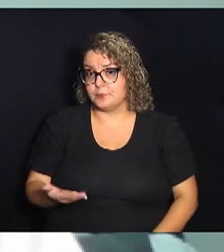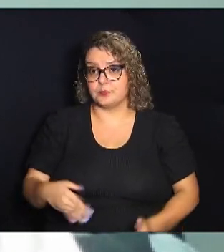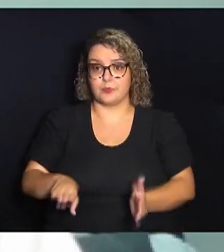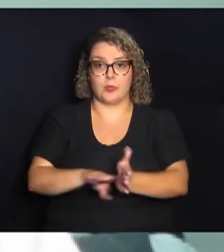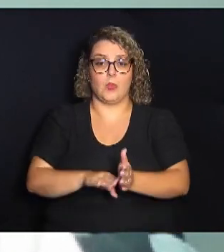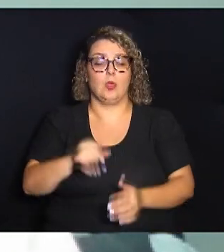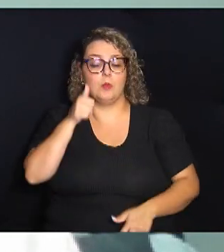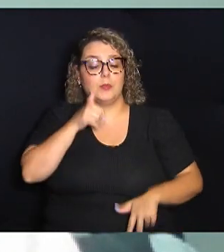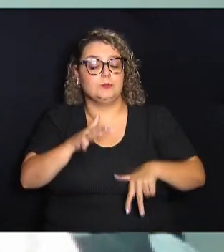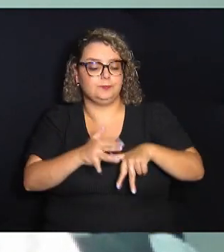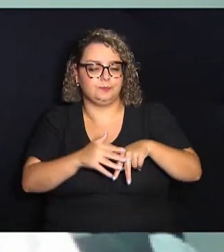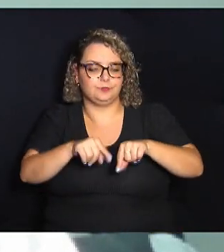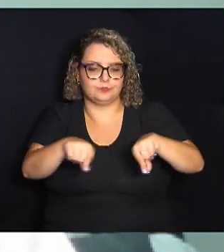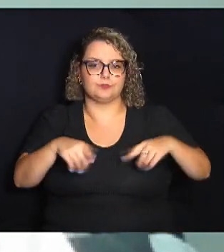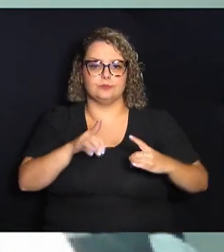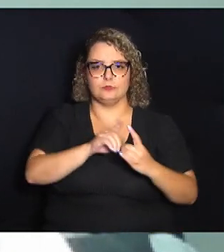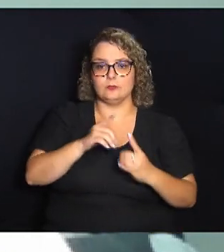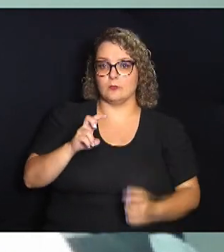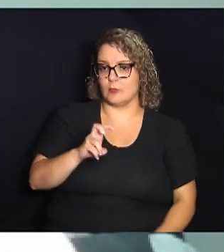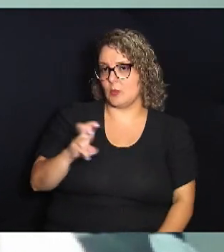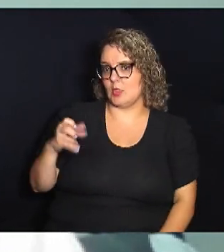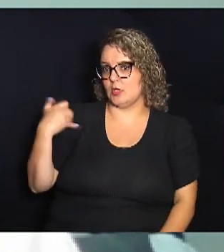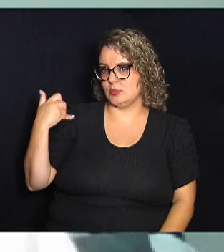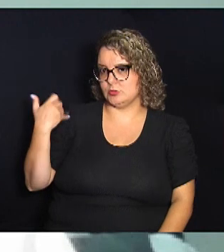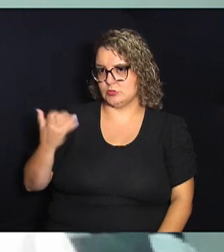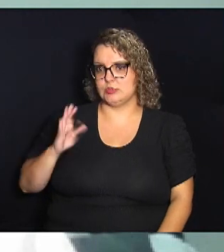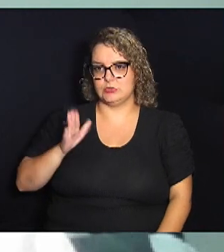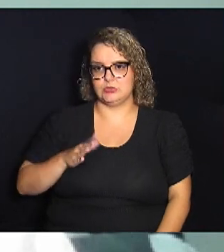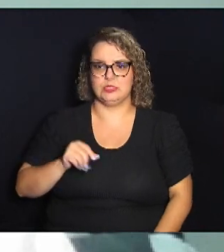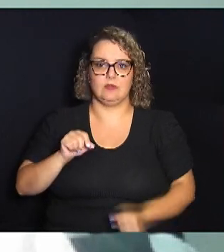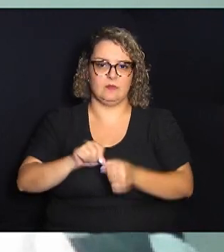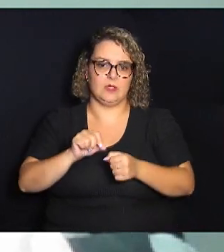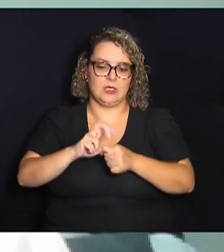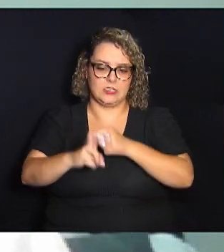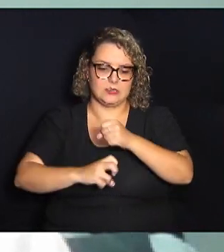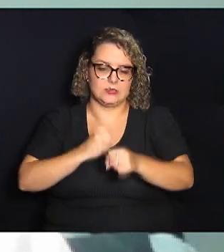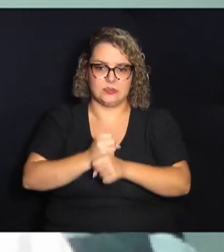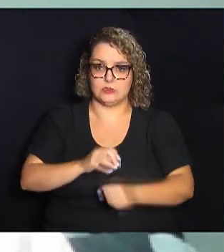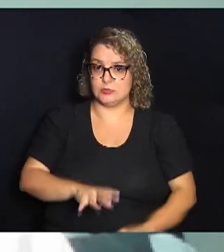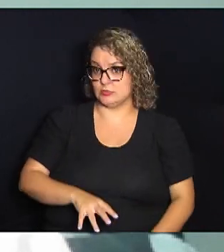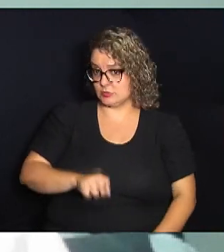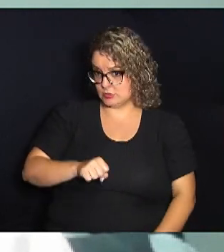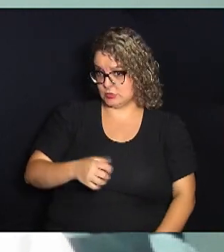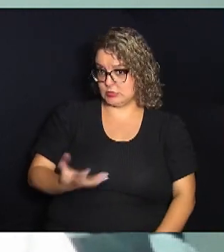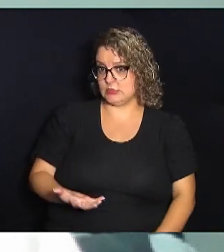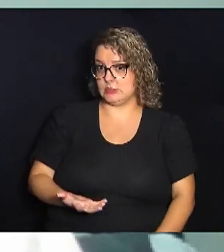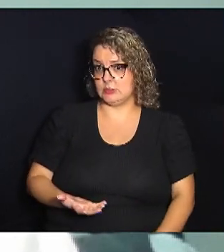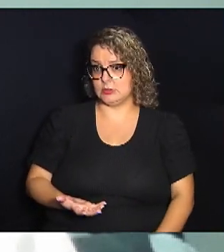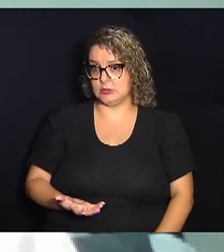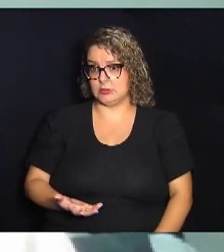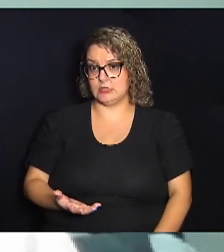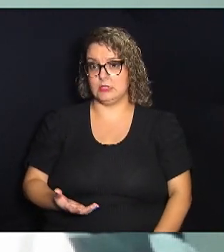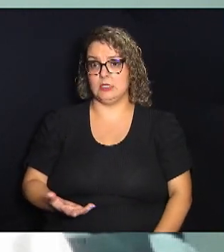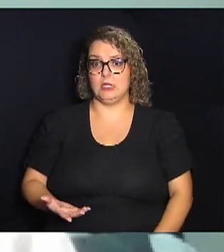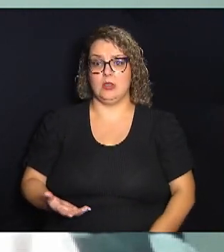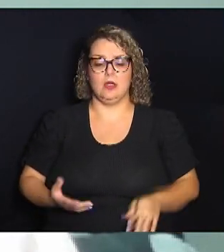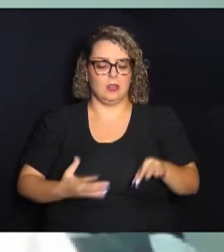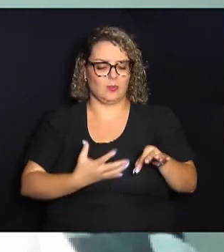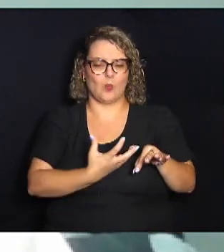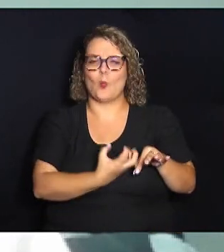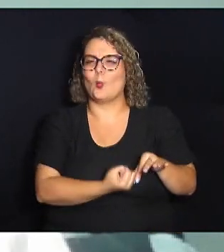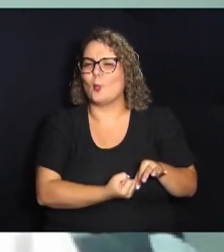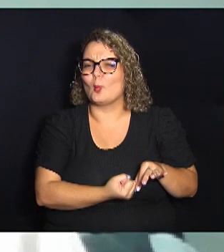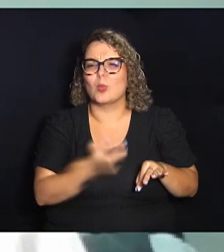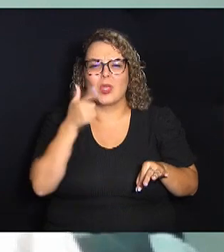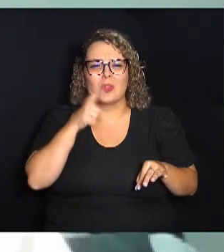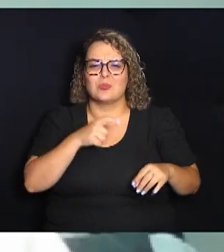meu consultório com 55 anos e que já faz 5 anos que ela está na menopausa, e ela está lá com a vagina seca, não consegue